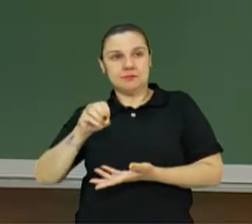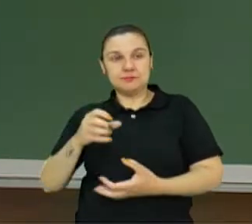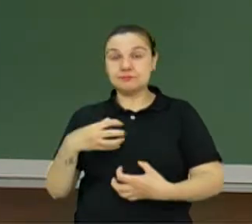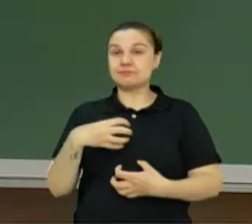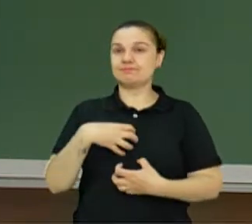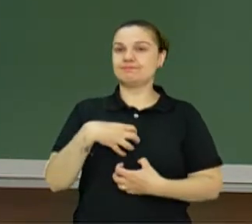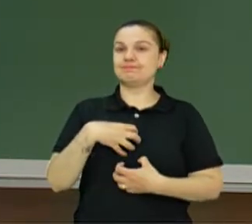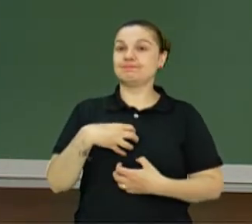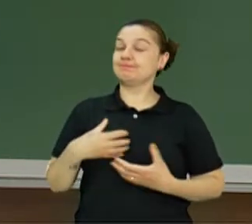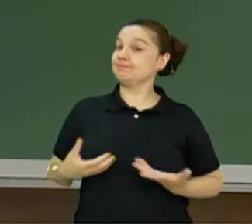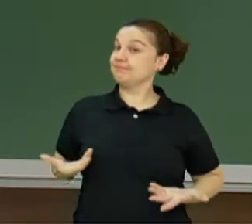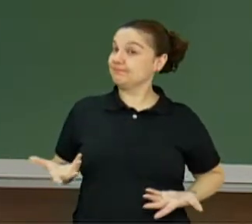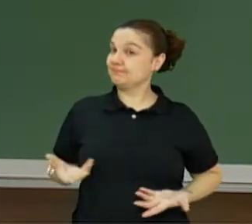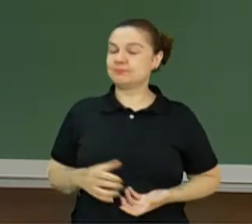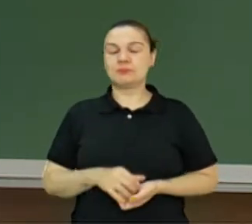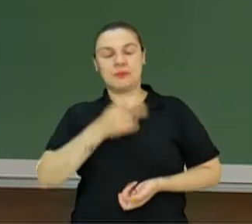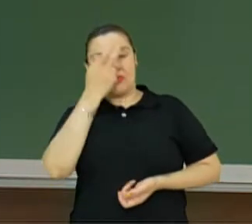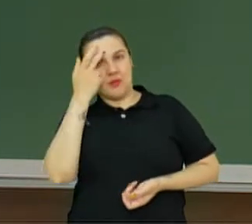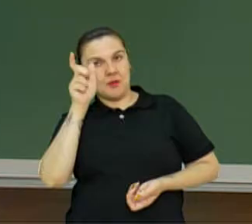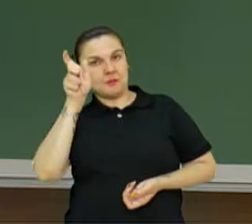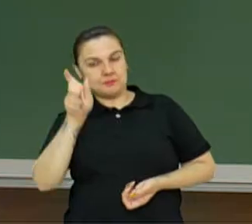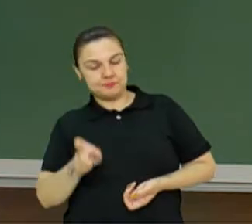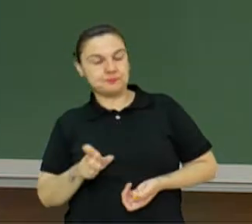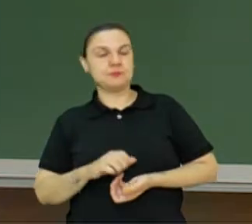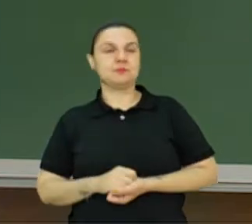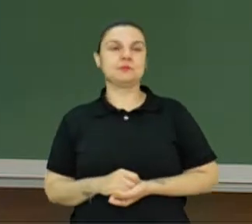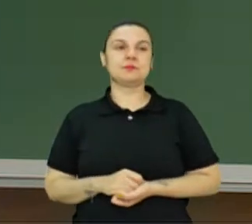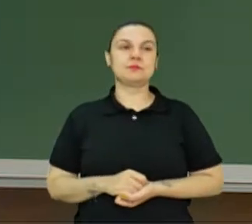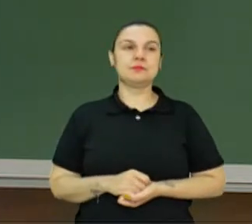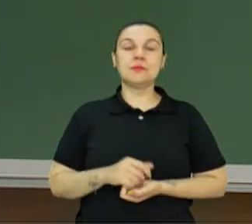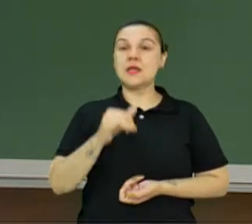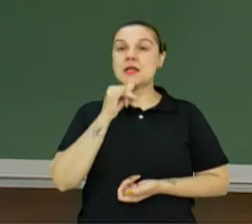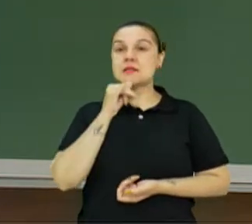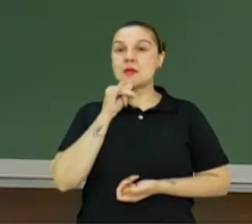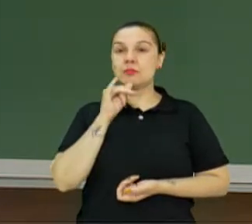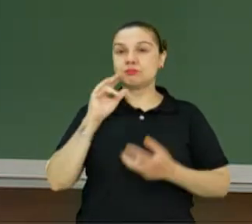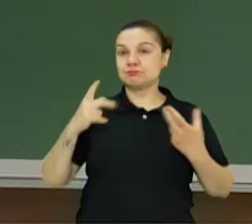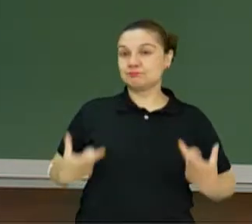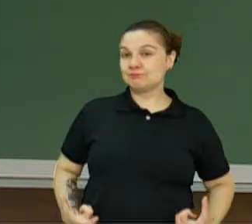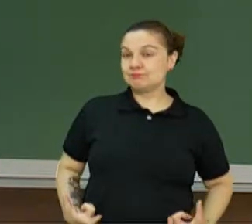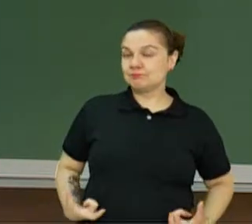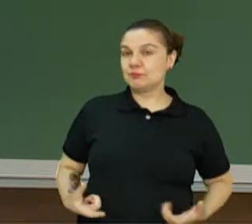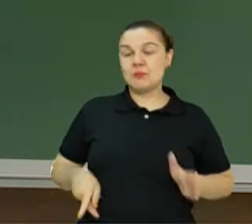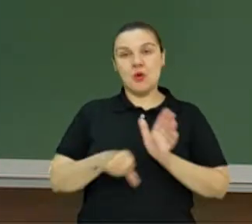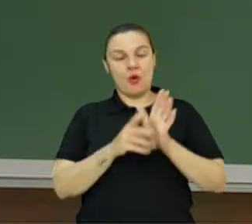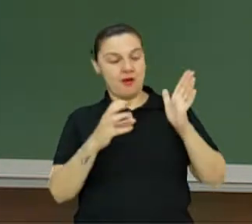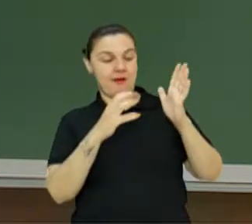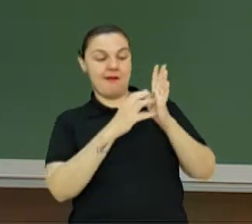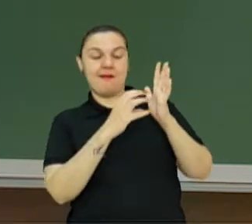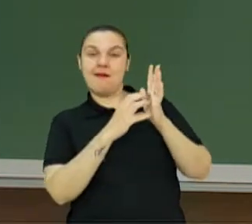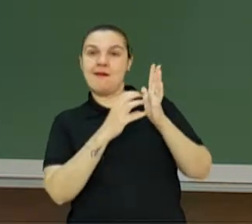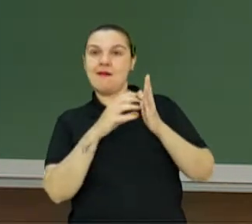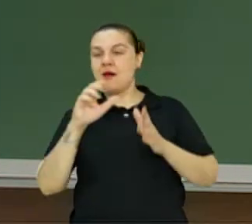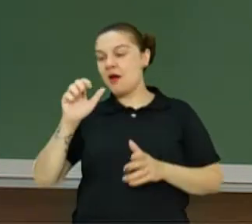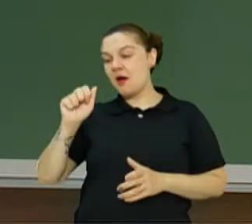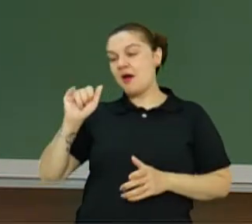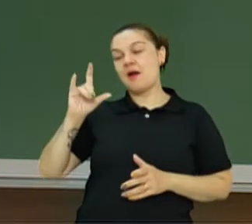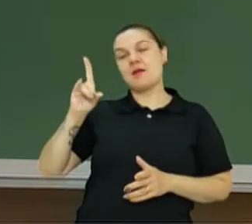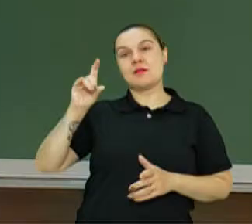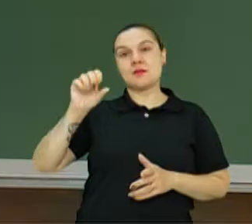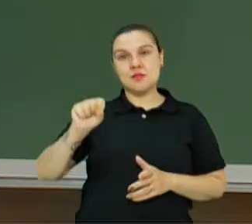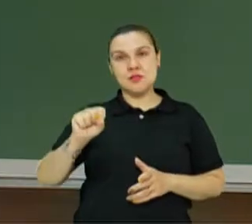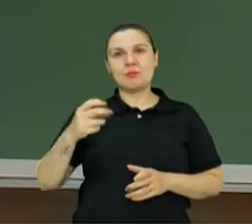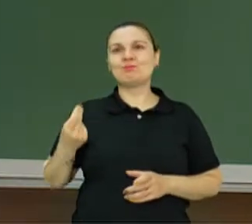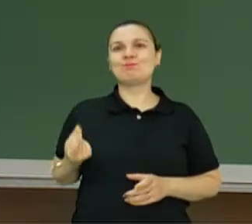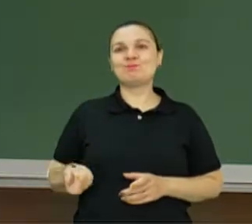sintomas. Então, por exemplo, uma pessoa, né, que pega AIDS, ela pode ficar um tempo sem ter sintoma algum, então